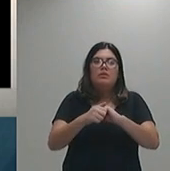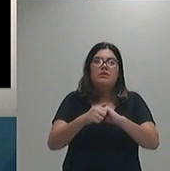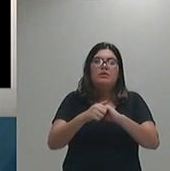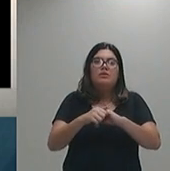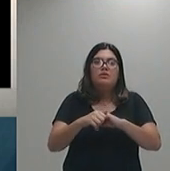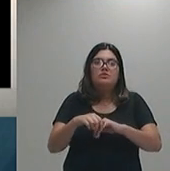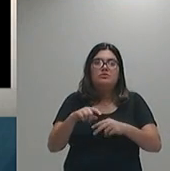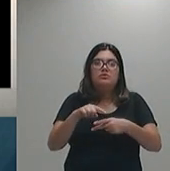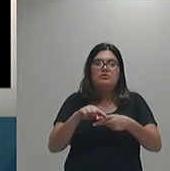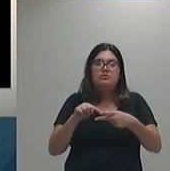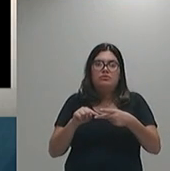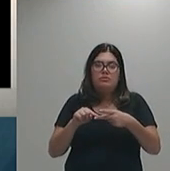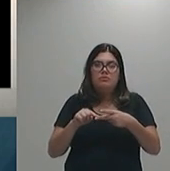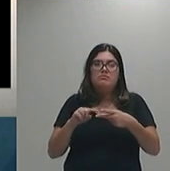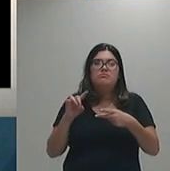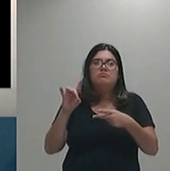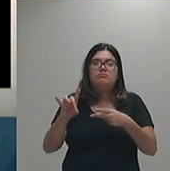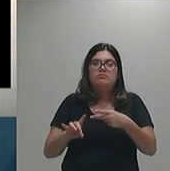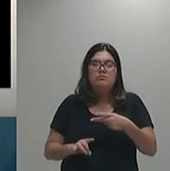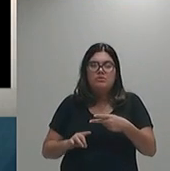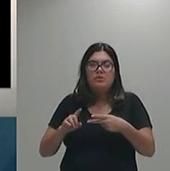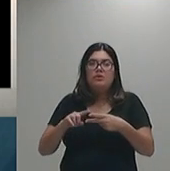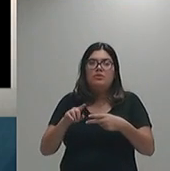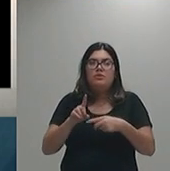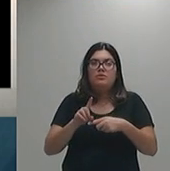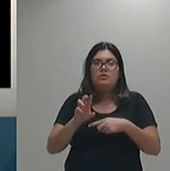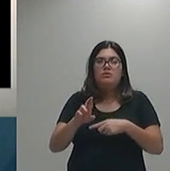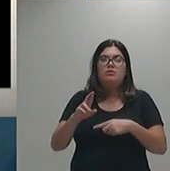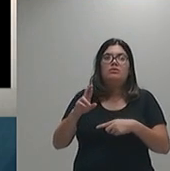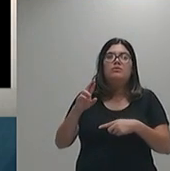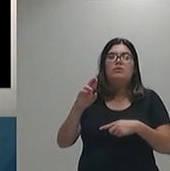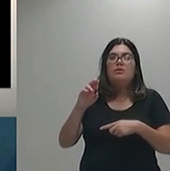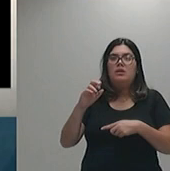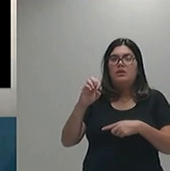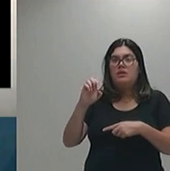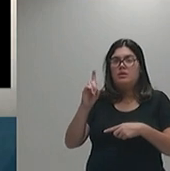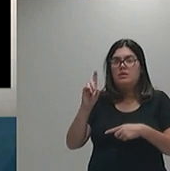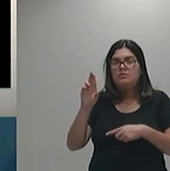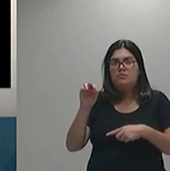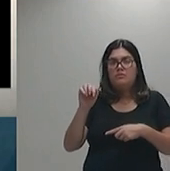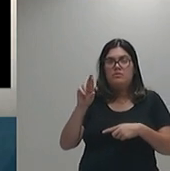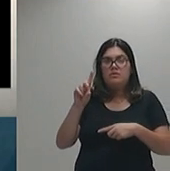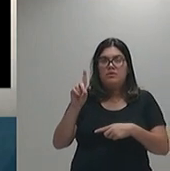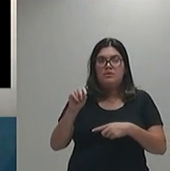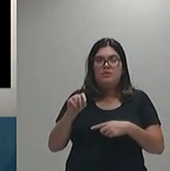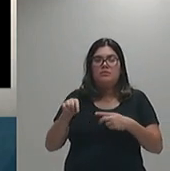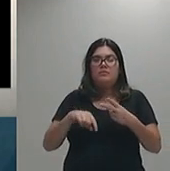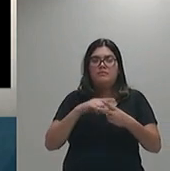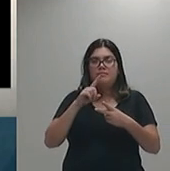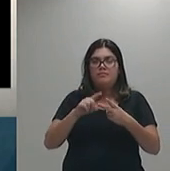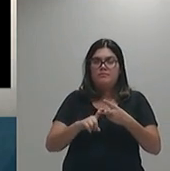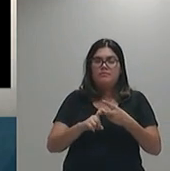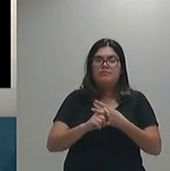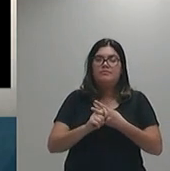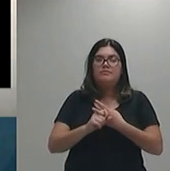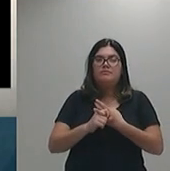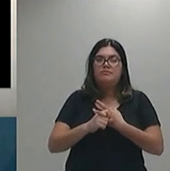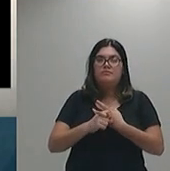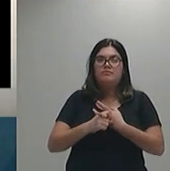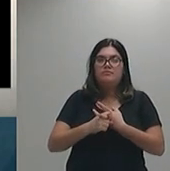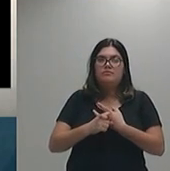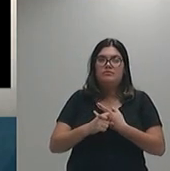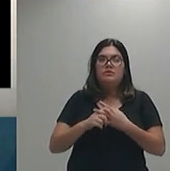estrelas do Dr Eduardo Lúcio Fernandes moro estribos diz tribunal e também o meu sempre